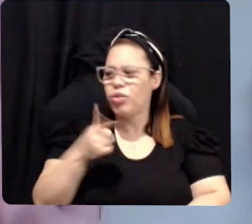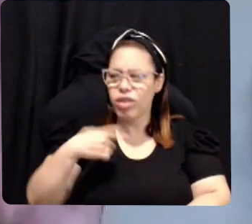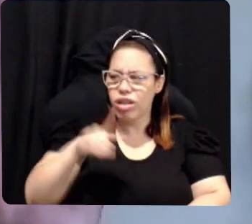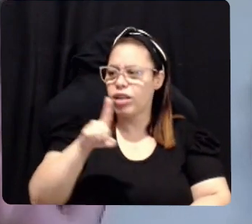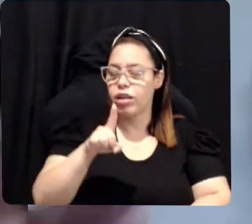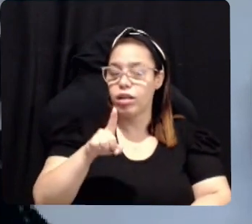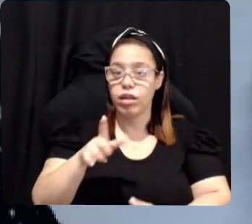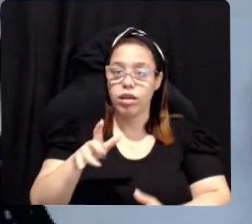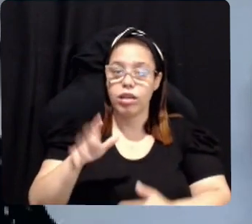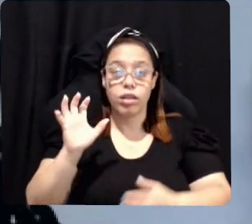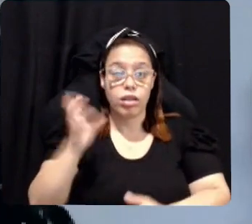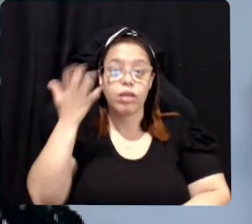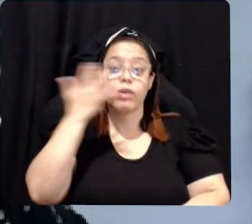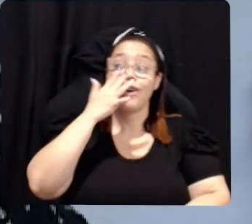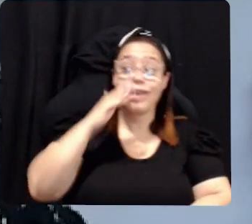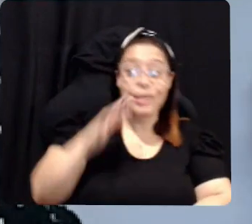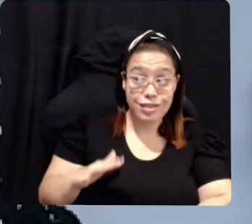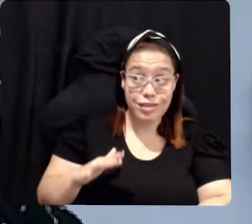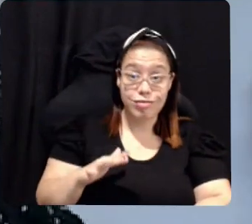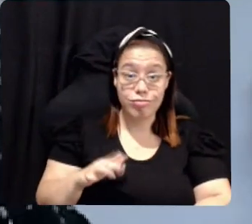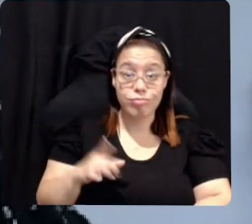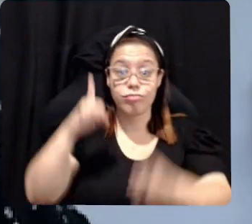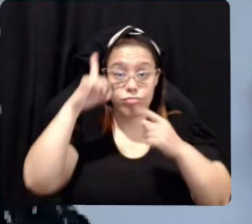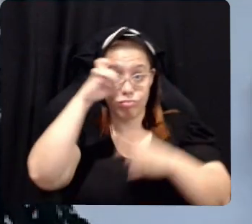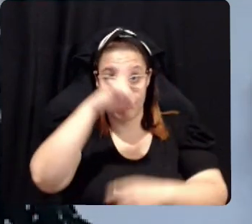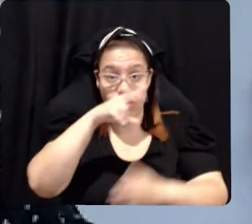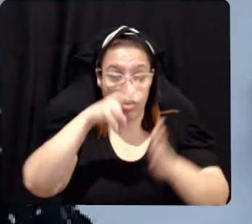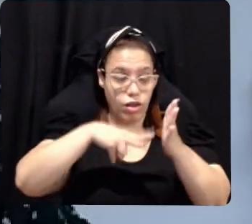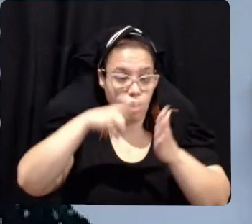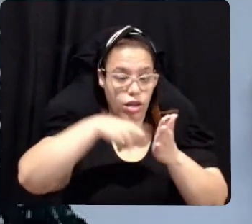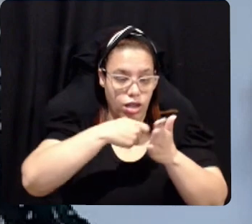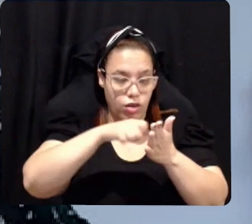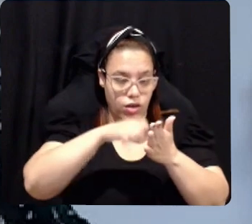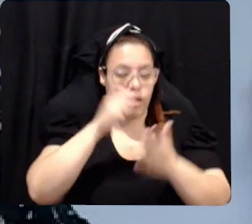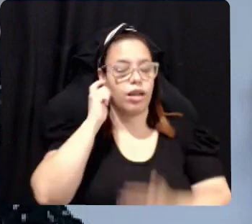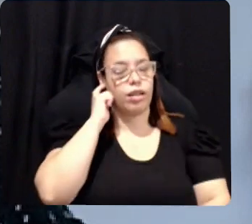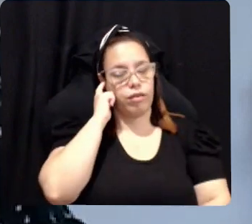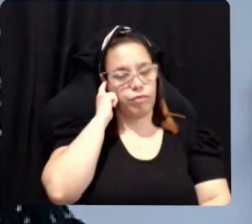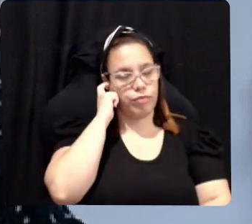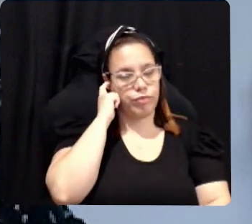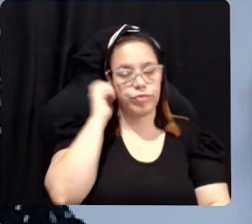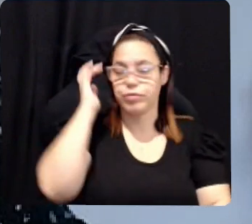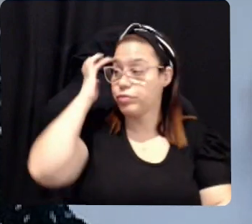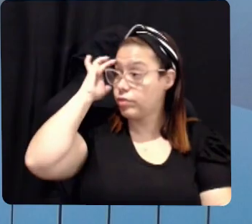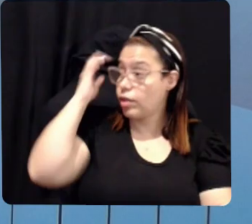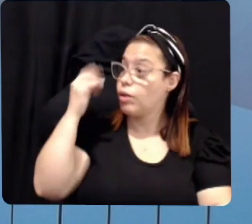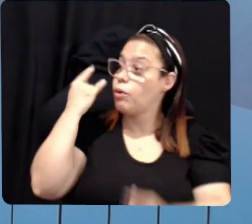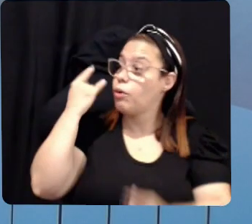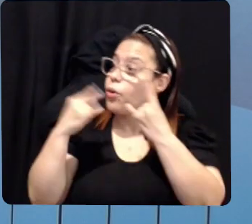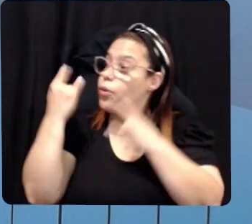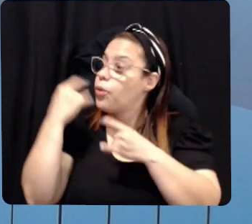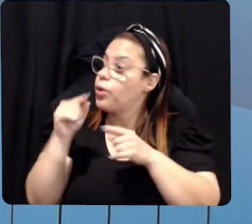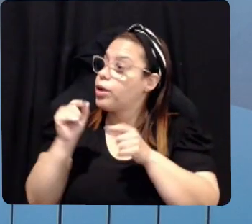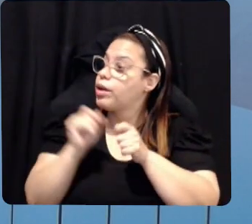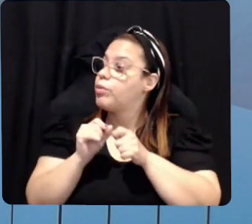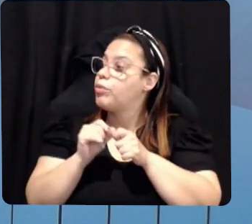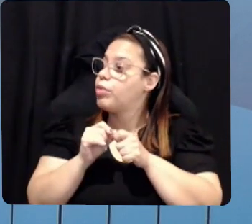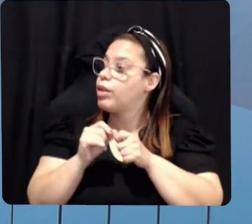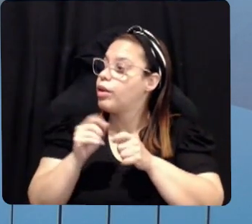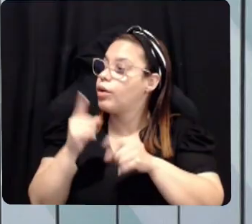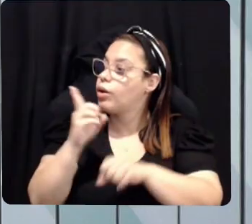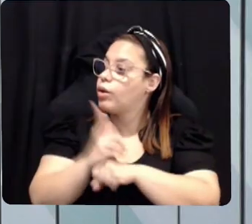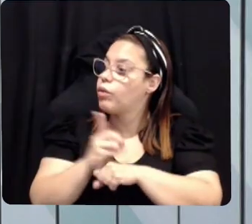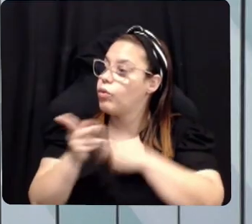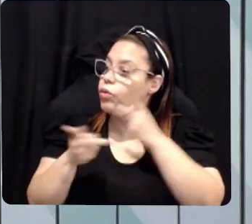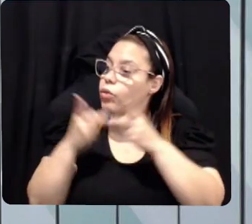vou querer ir. Então, é isso que acontece com a criança que tem dificuldade de leitura e escrita. Eu acho que é bem interessante esse ponto, né,